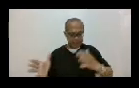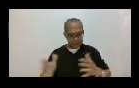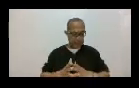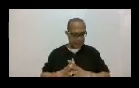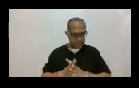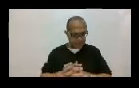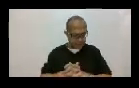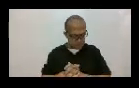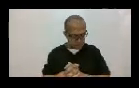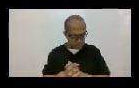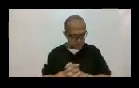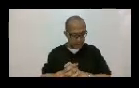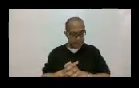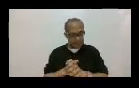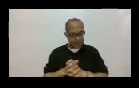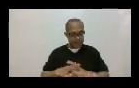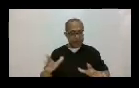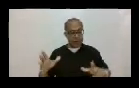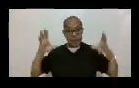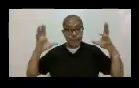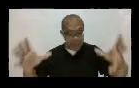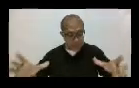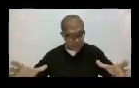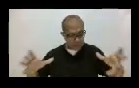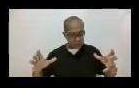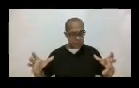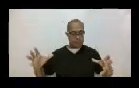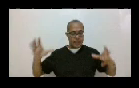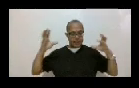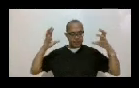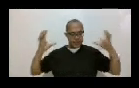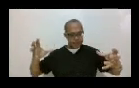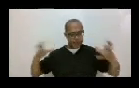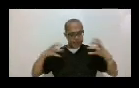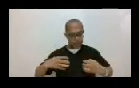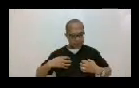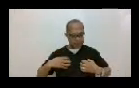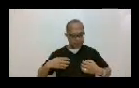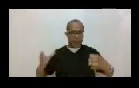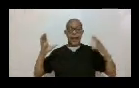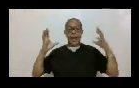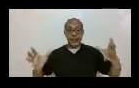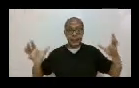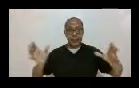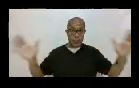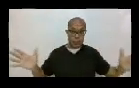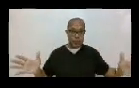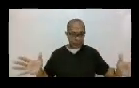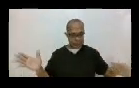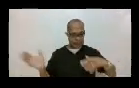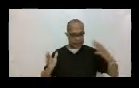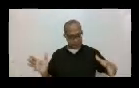dividir a américa américa do norte américa do sul bem dentro de si mesmo raciocínio que é que você precisa entender comigo